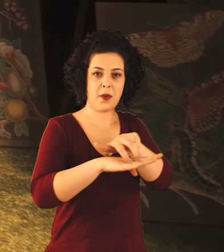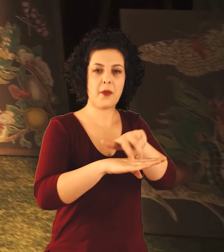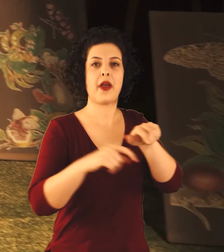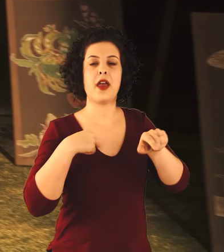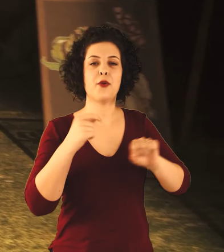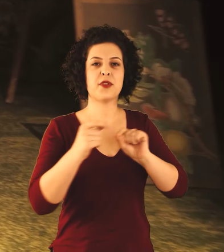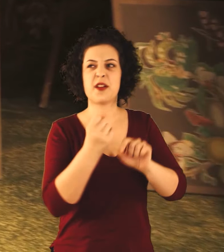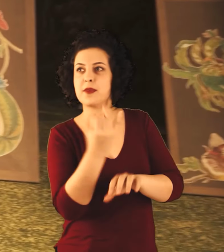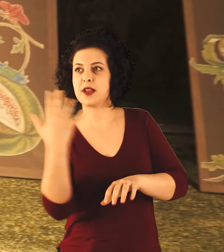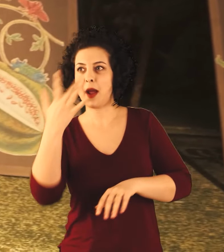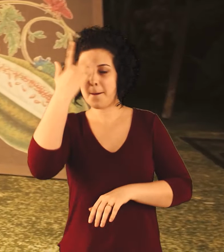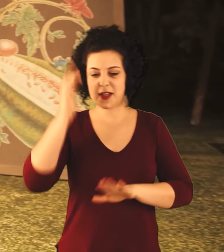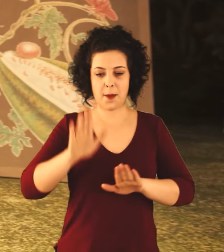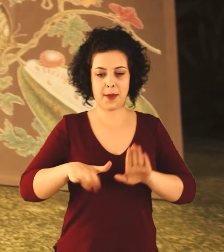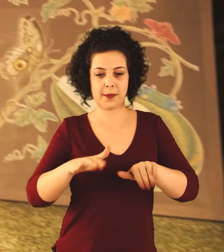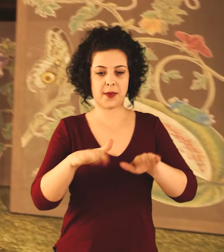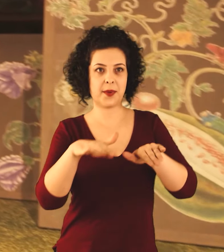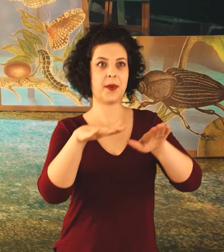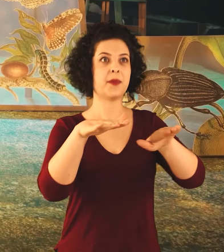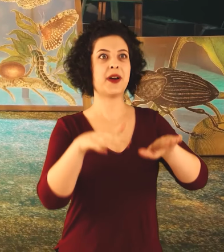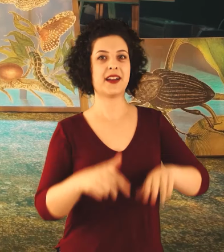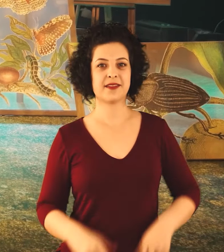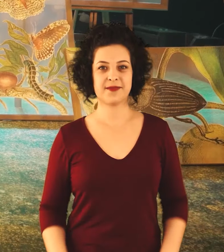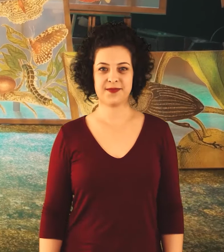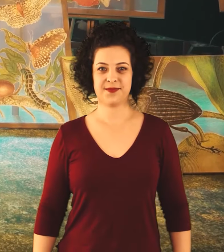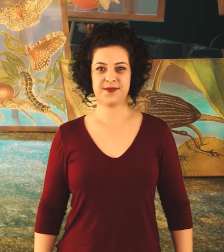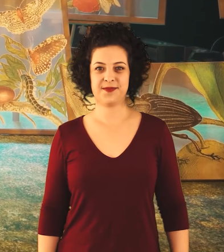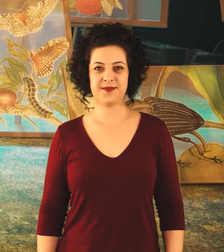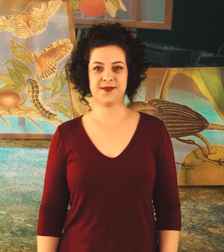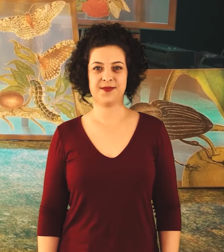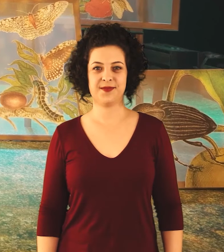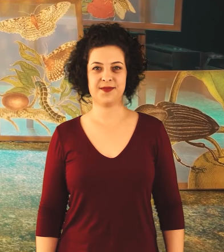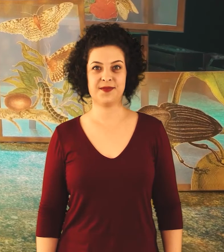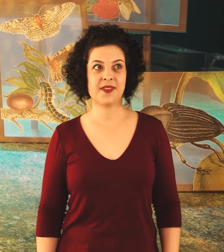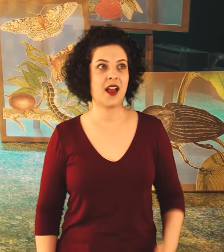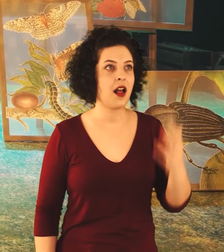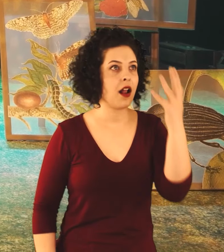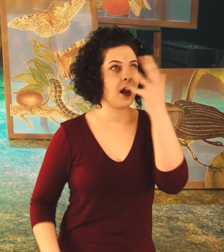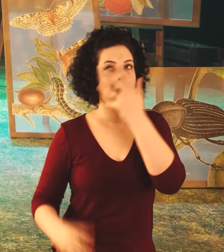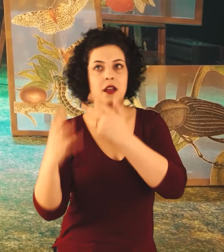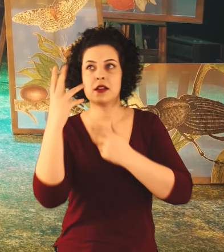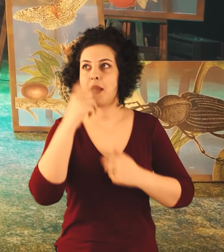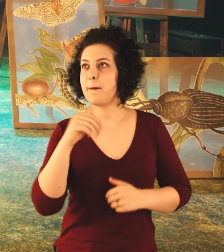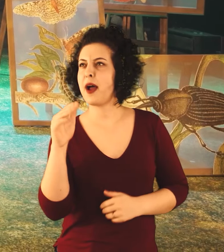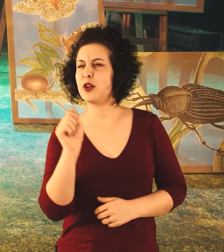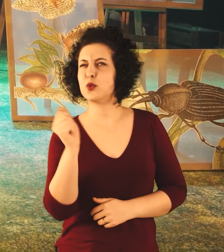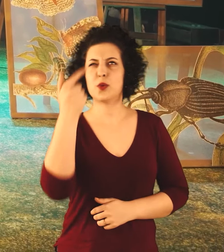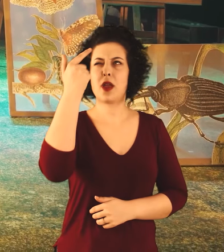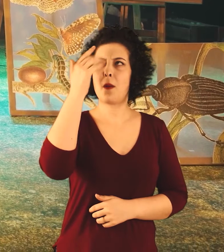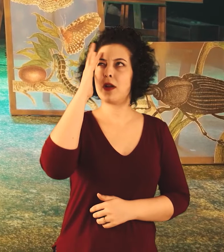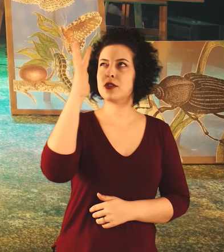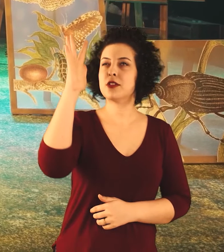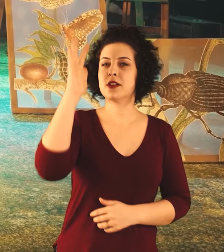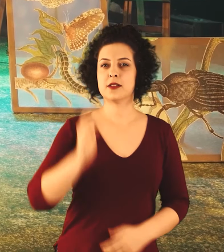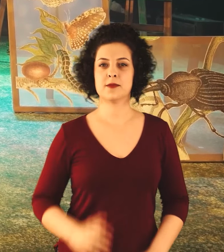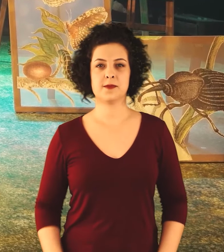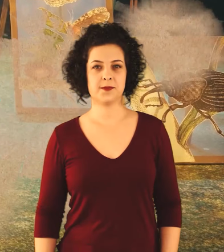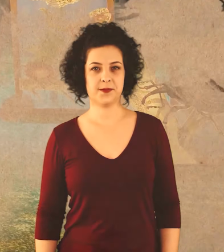embarcação. Eu sou os milhares de pés que sobem pela rampa. É ainda mais linda do que eu imaginei.